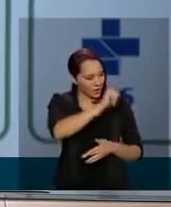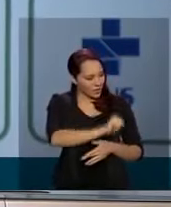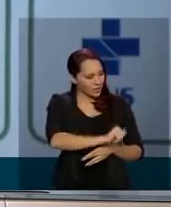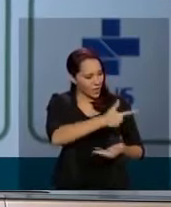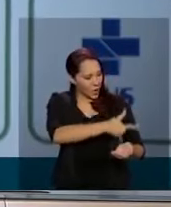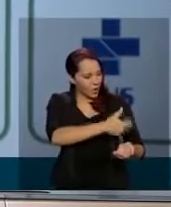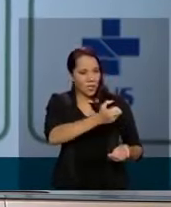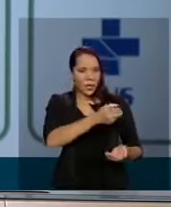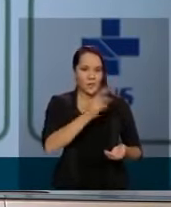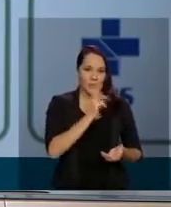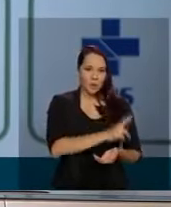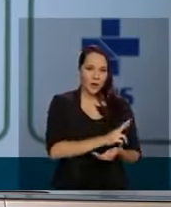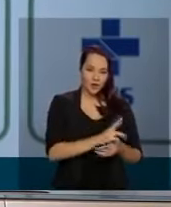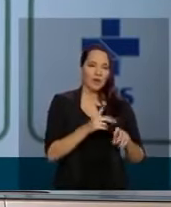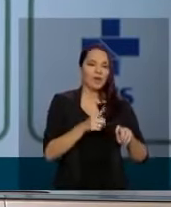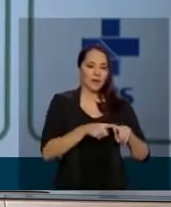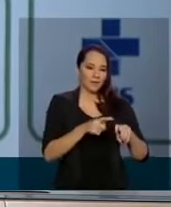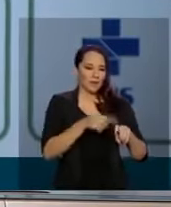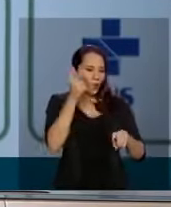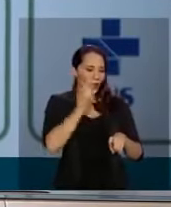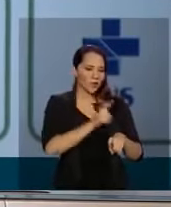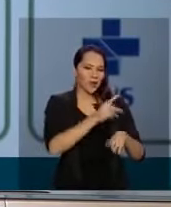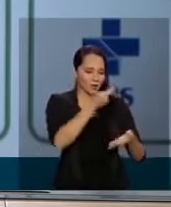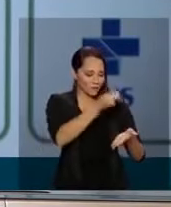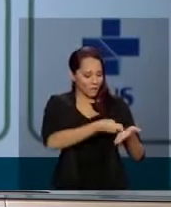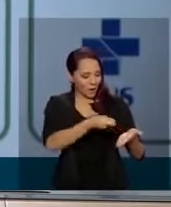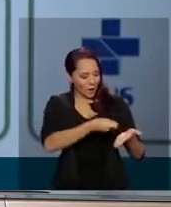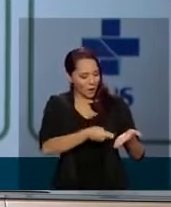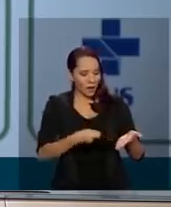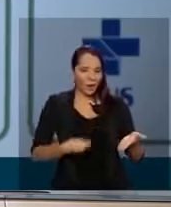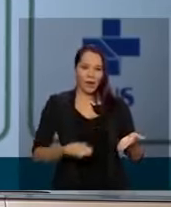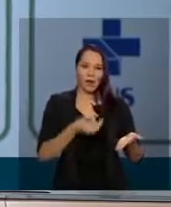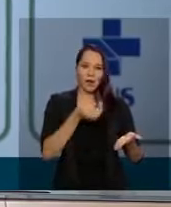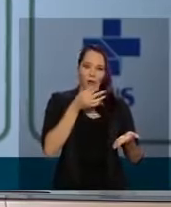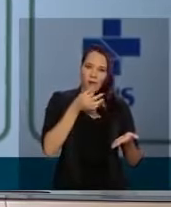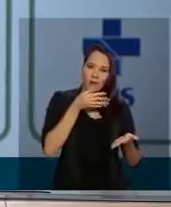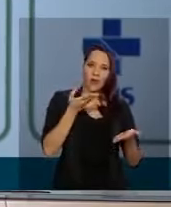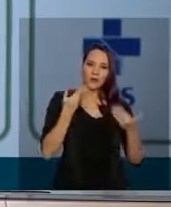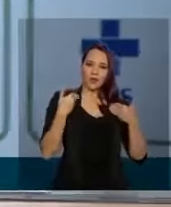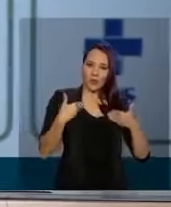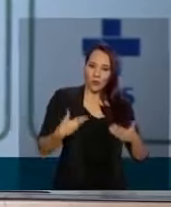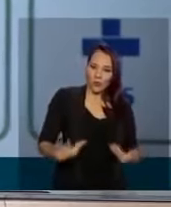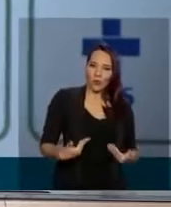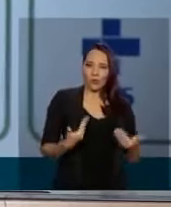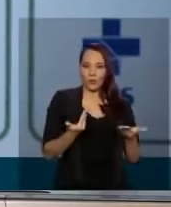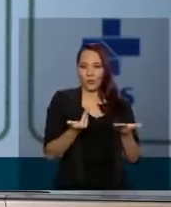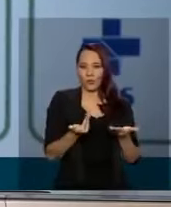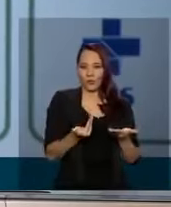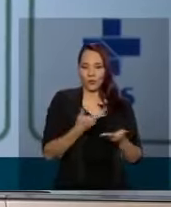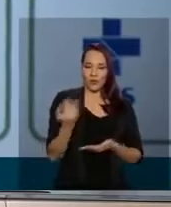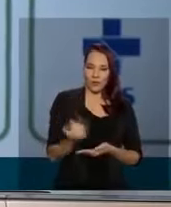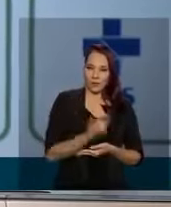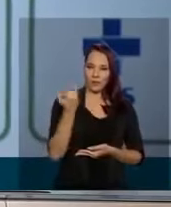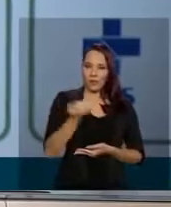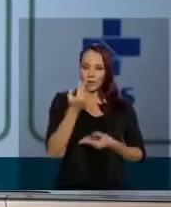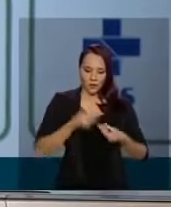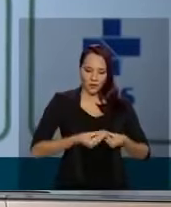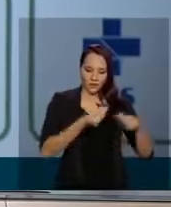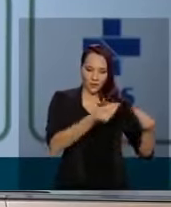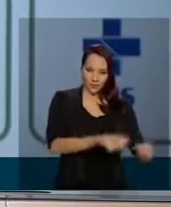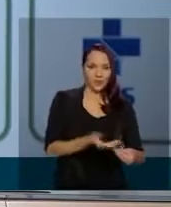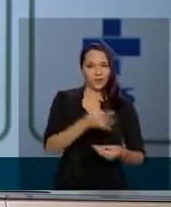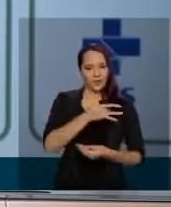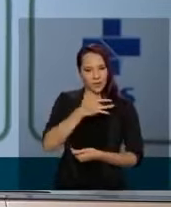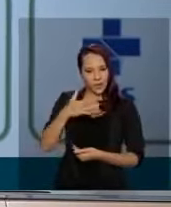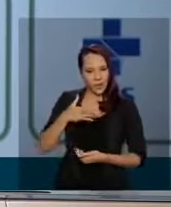clínica, o seu médico vai prescrever uma conduta clínica fundamental para a sua